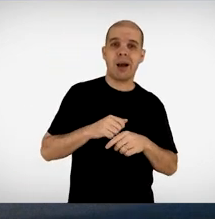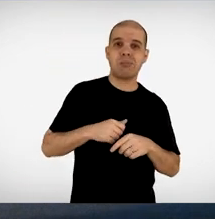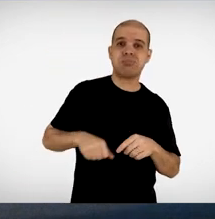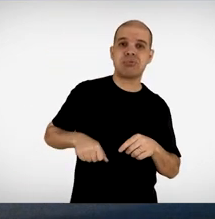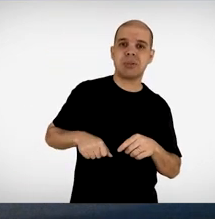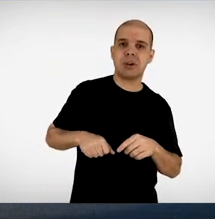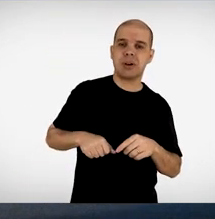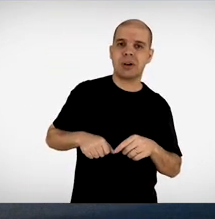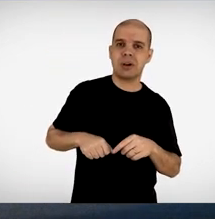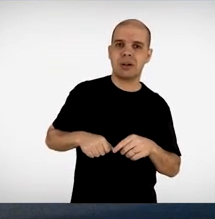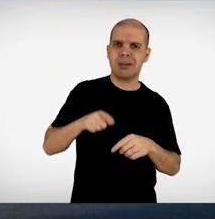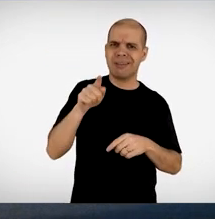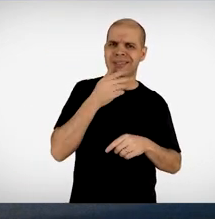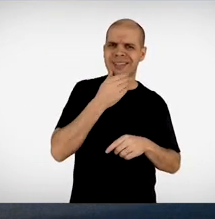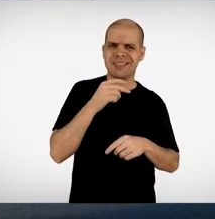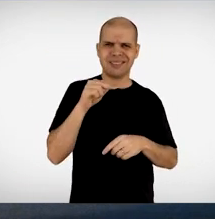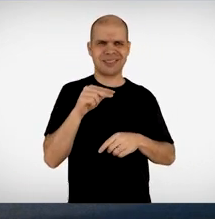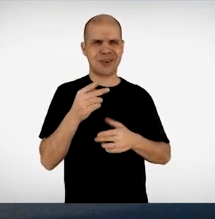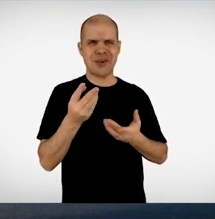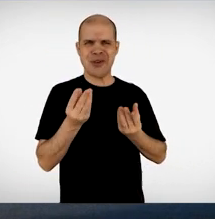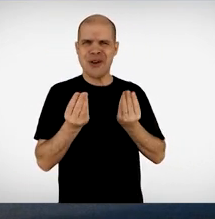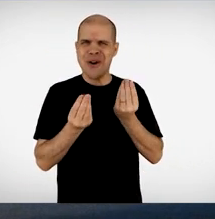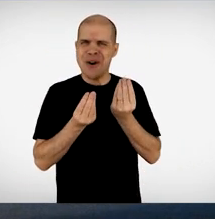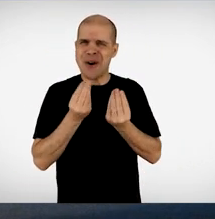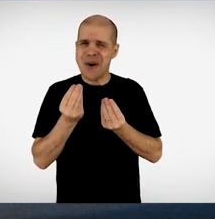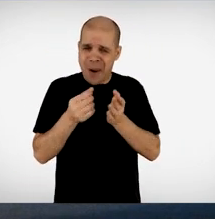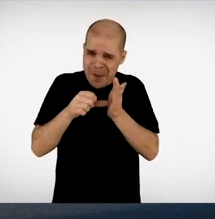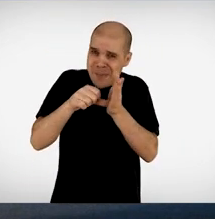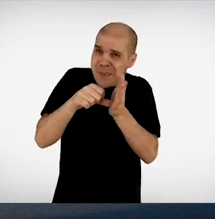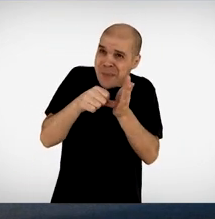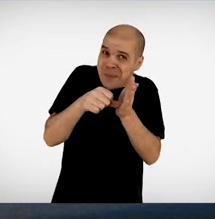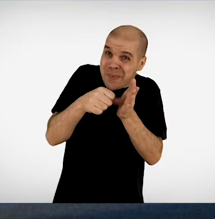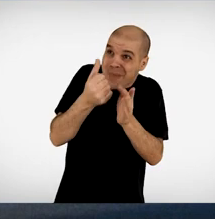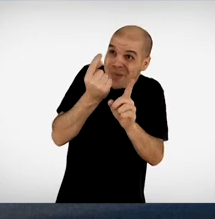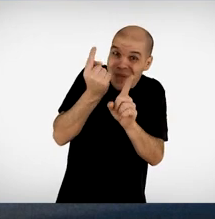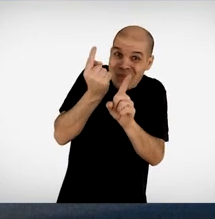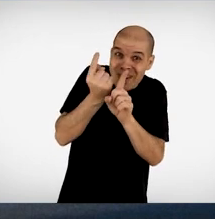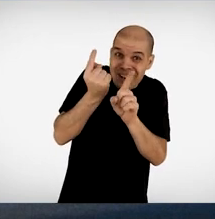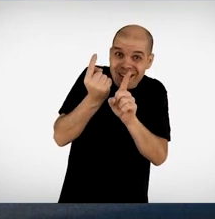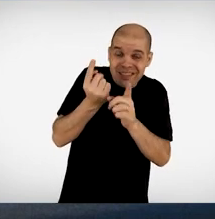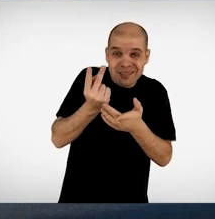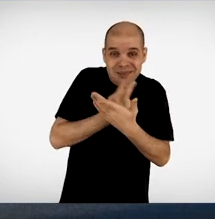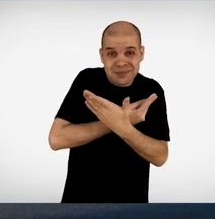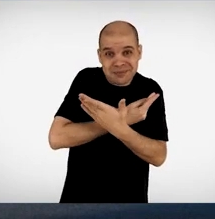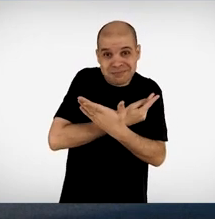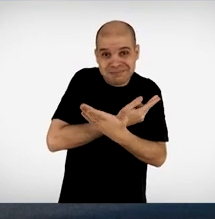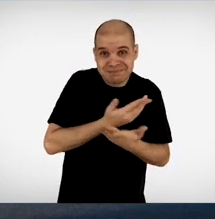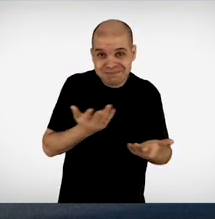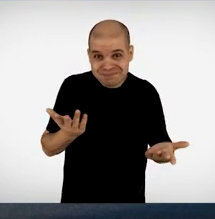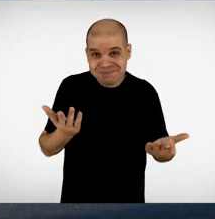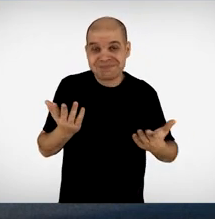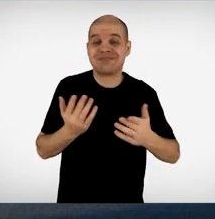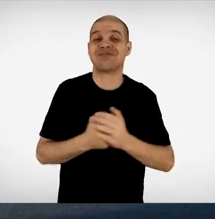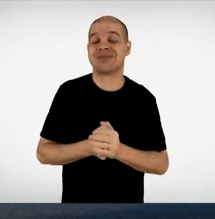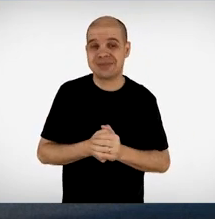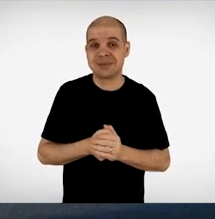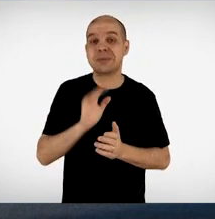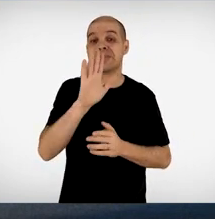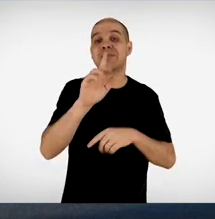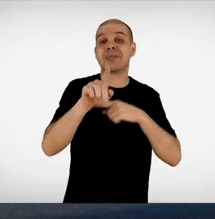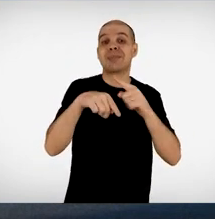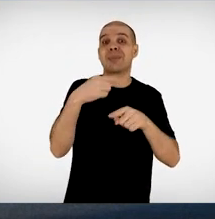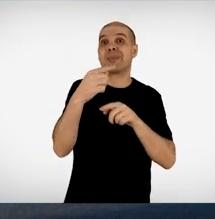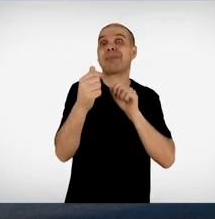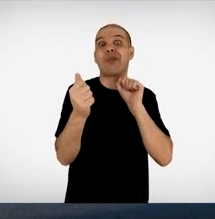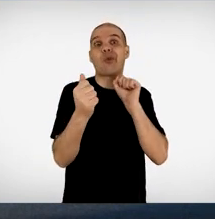coisa de uma leveza, né? De não ter compromisso, de não ter lei, de não ter regra. Mas aí, na hora que ela vai também já logo morar com ele